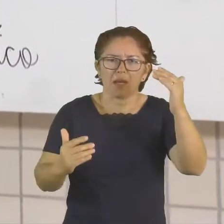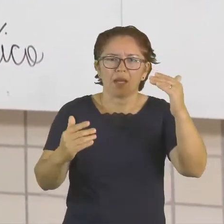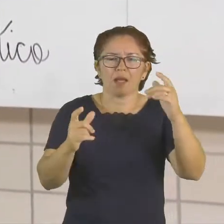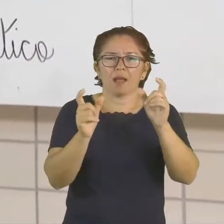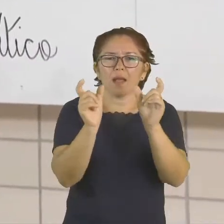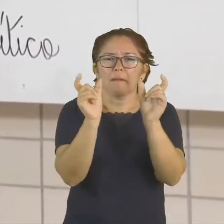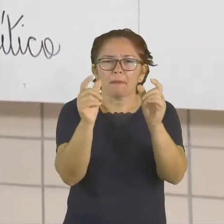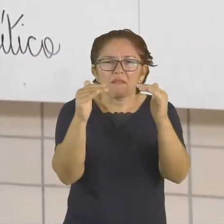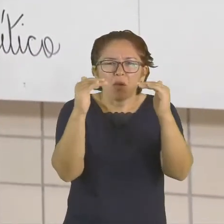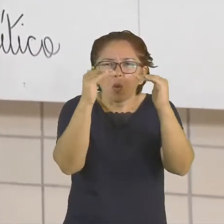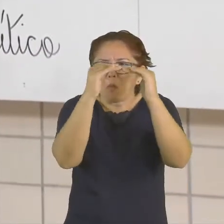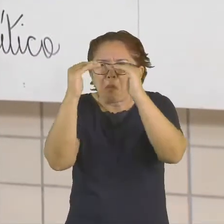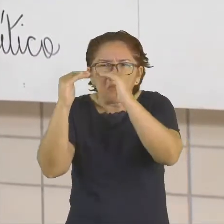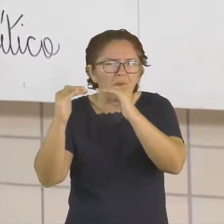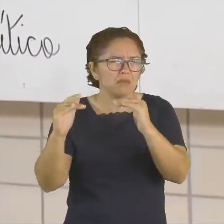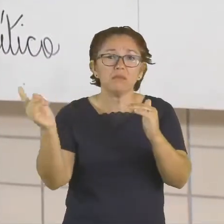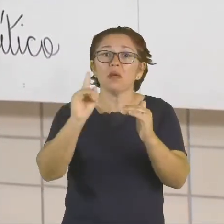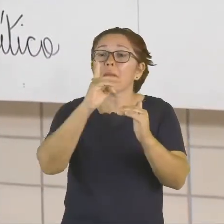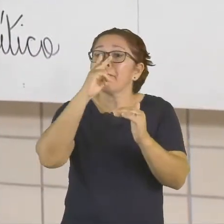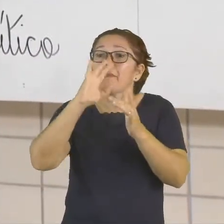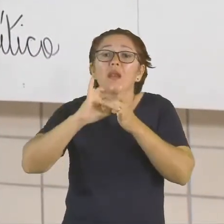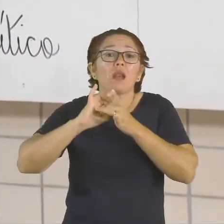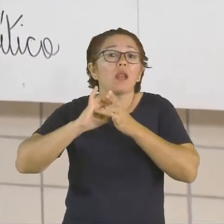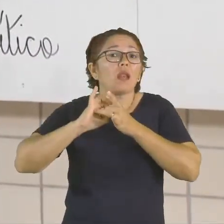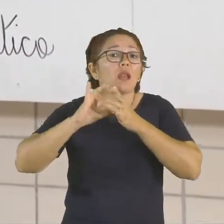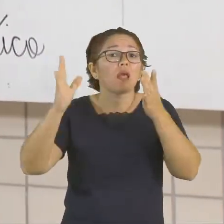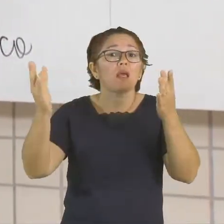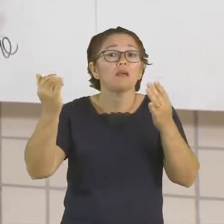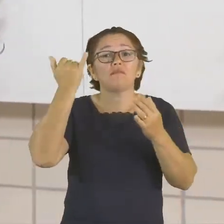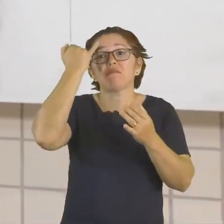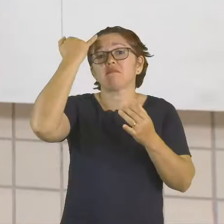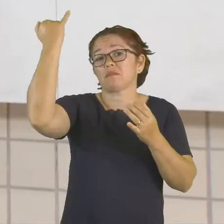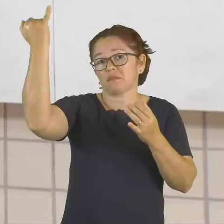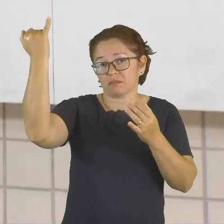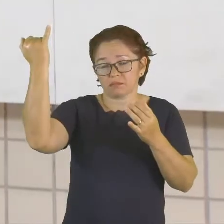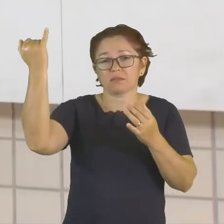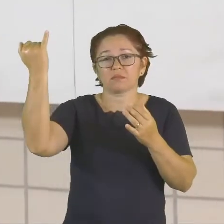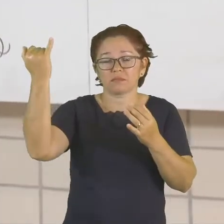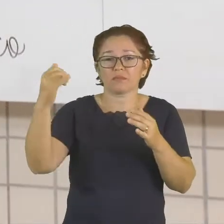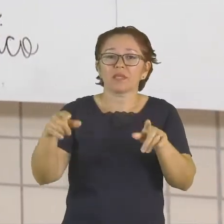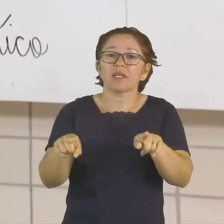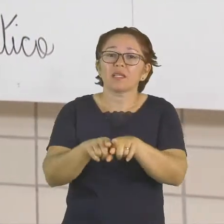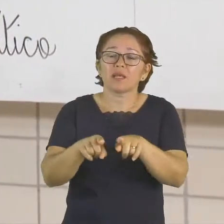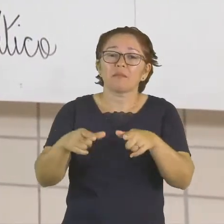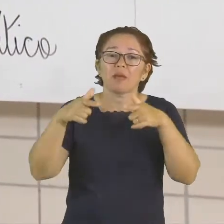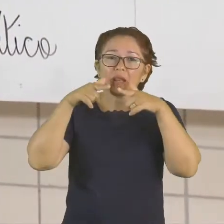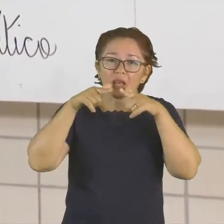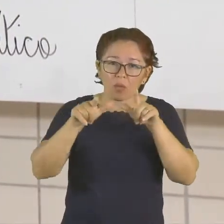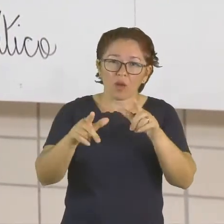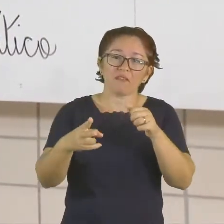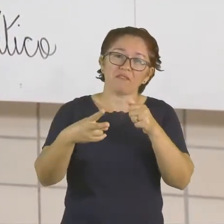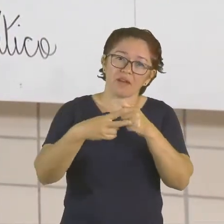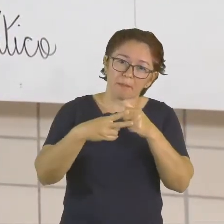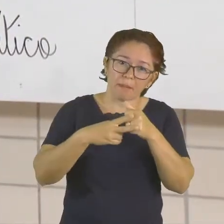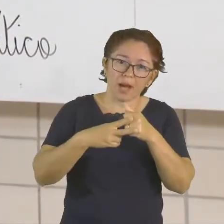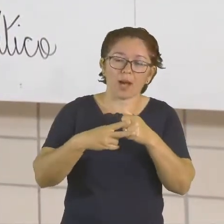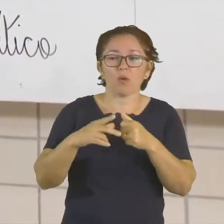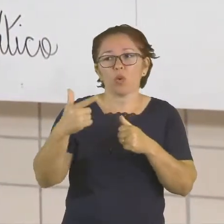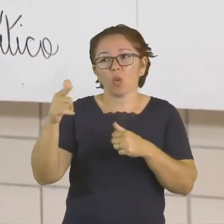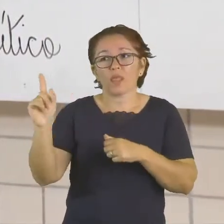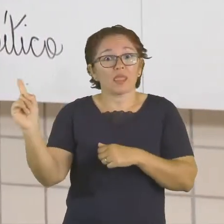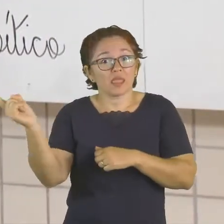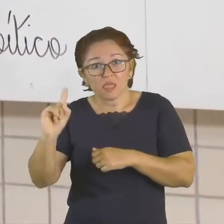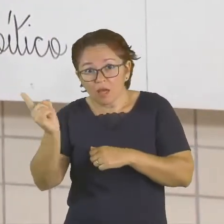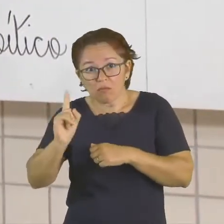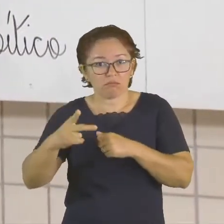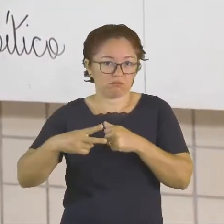tem estrofes, ele é livre. Uso de linguagem verbal e não verbal.